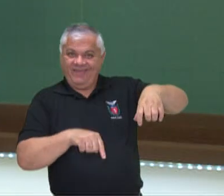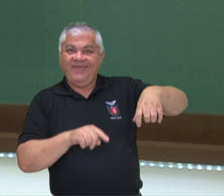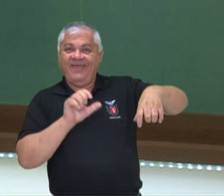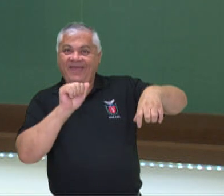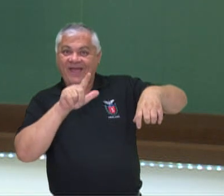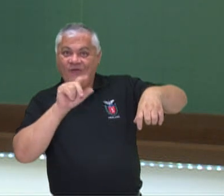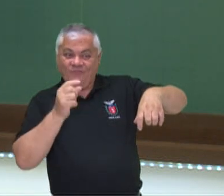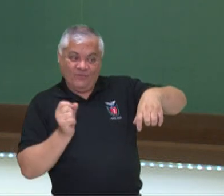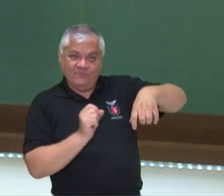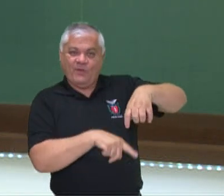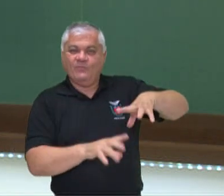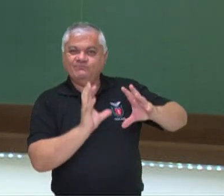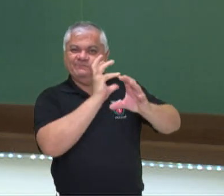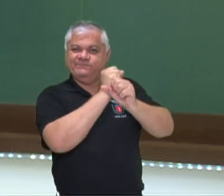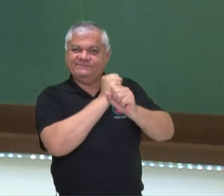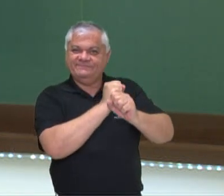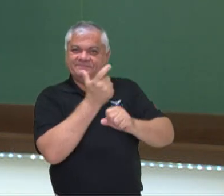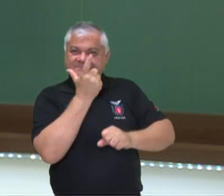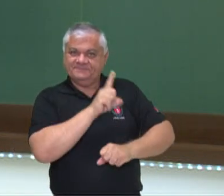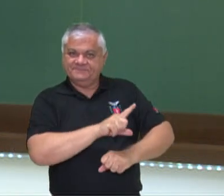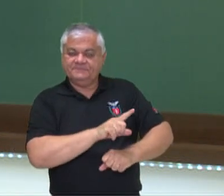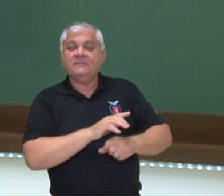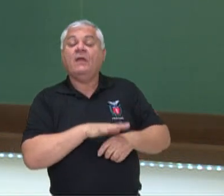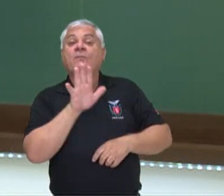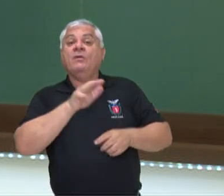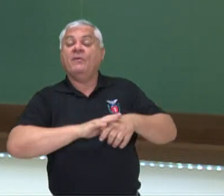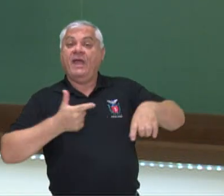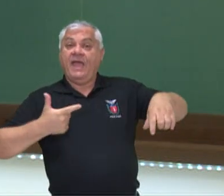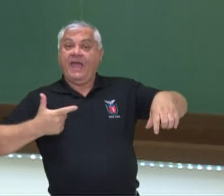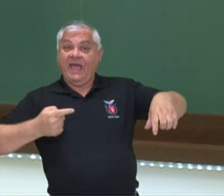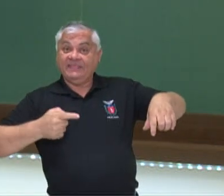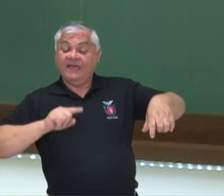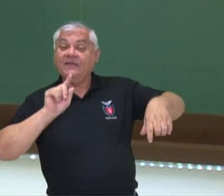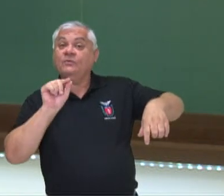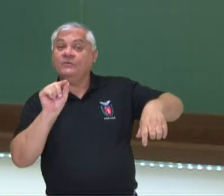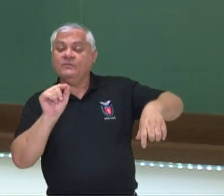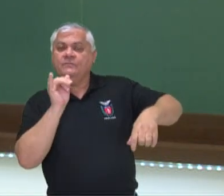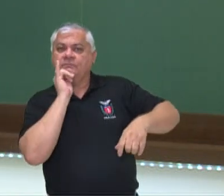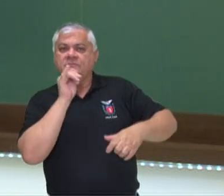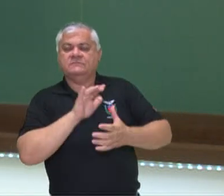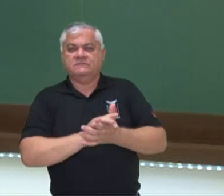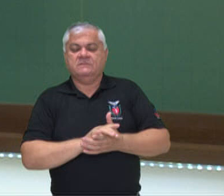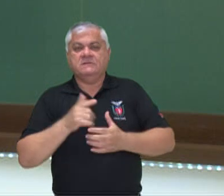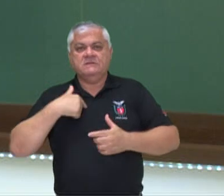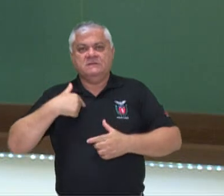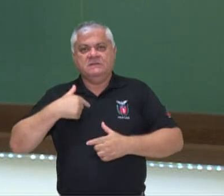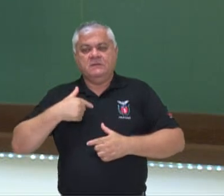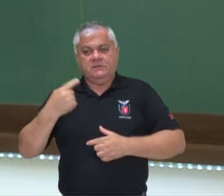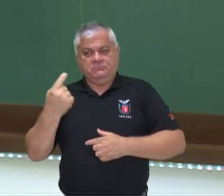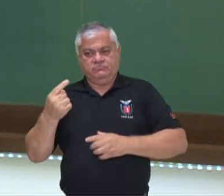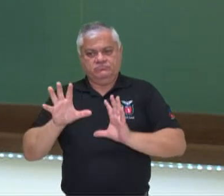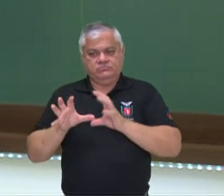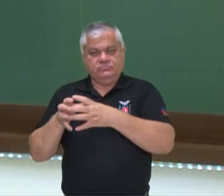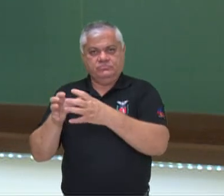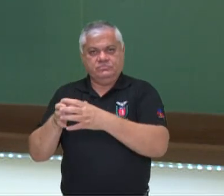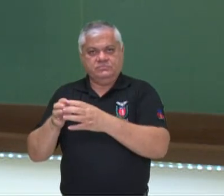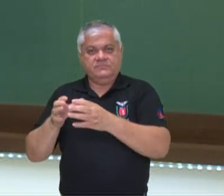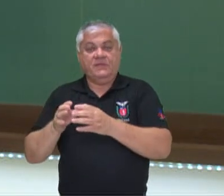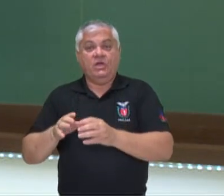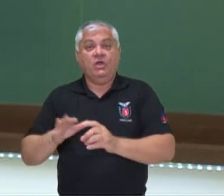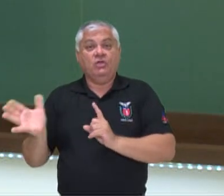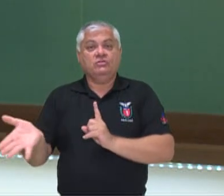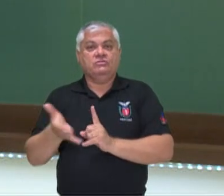marcar ponto. Então, quando a gente fala de ataque, a gente sempre tem que entender o seguinte: está no ataque a